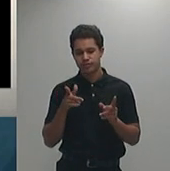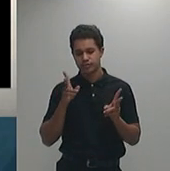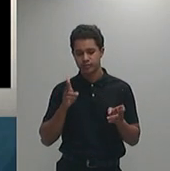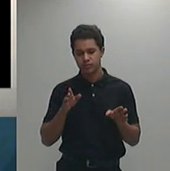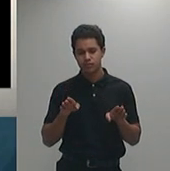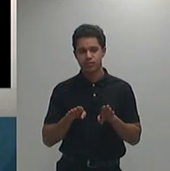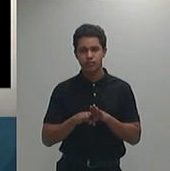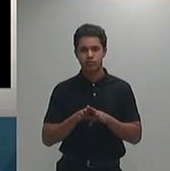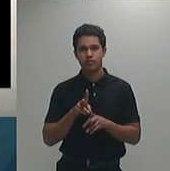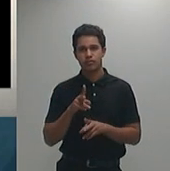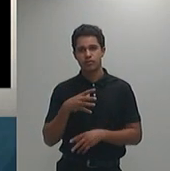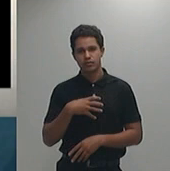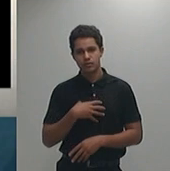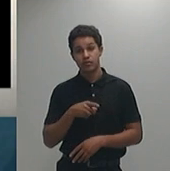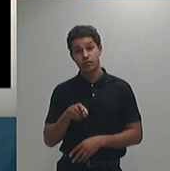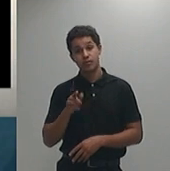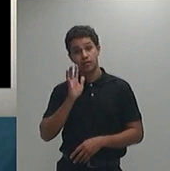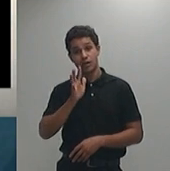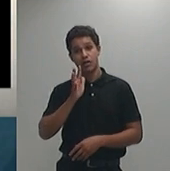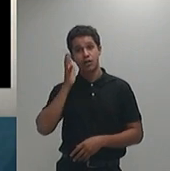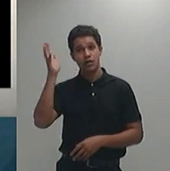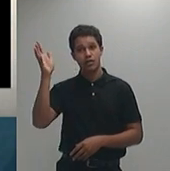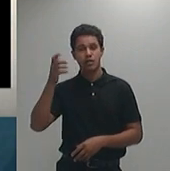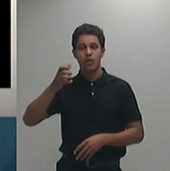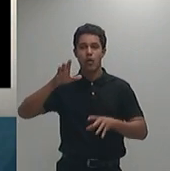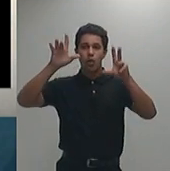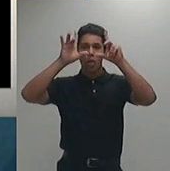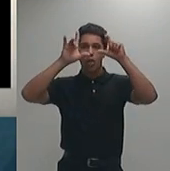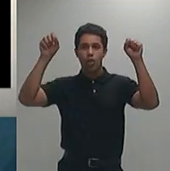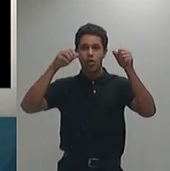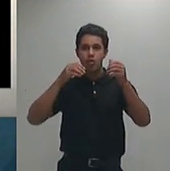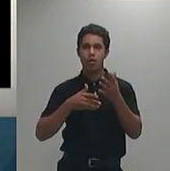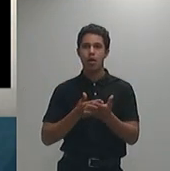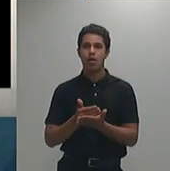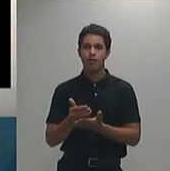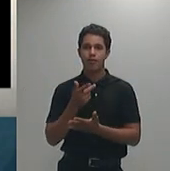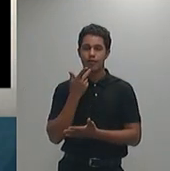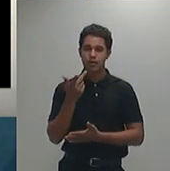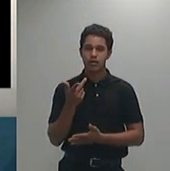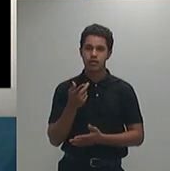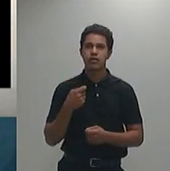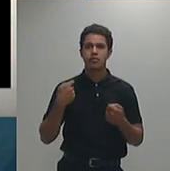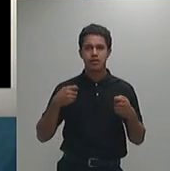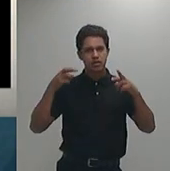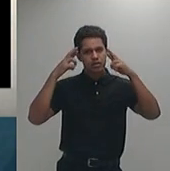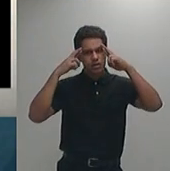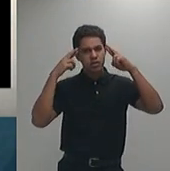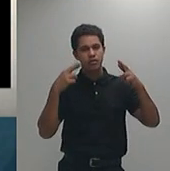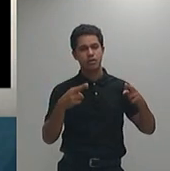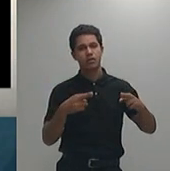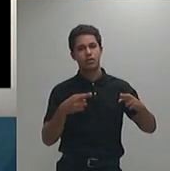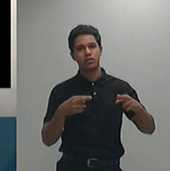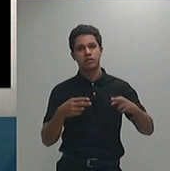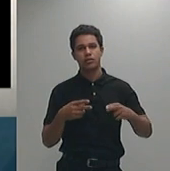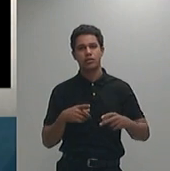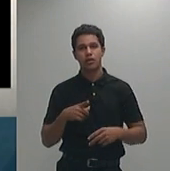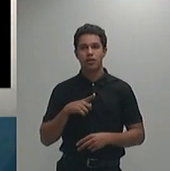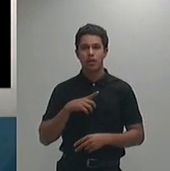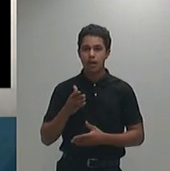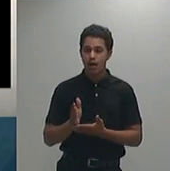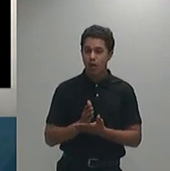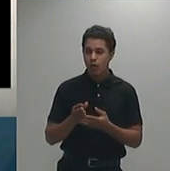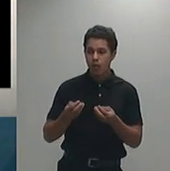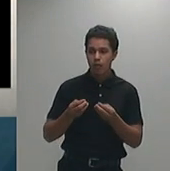e esta foi a decisão do tribunal arbitral que deve ser respeitar haver algum prejuízo